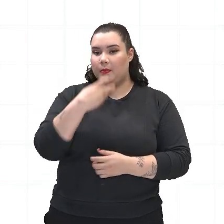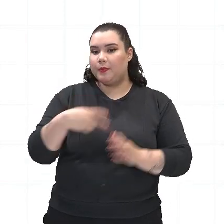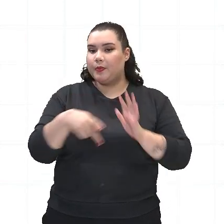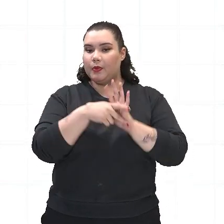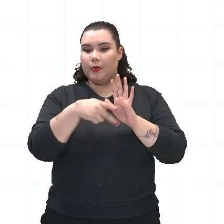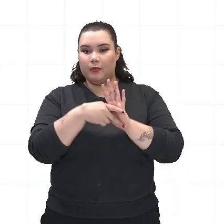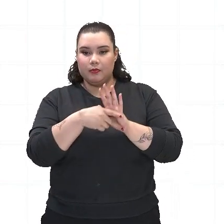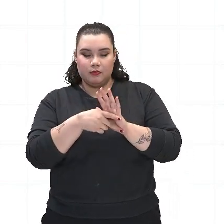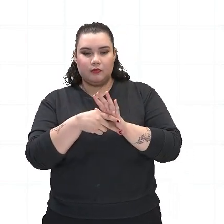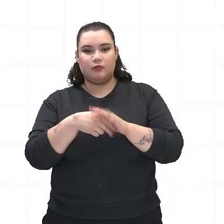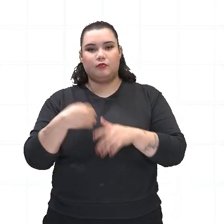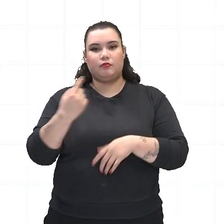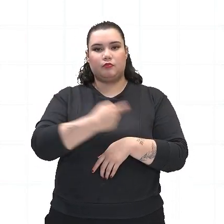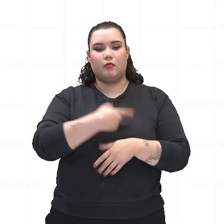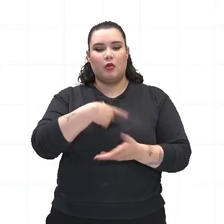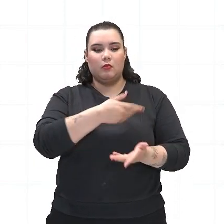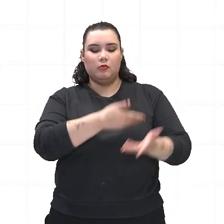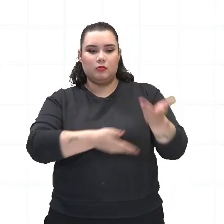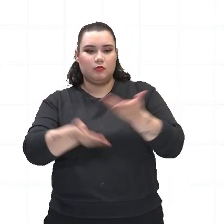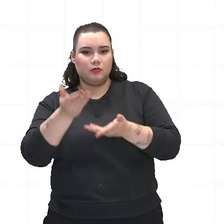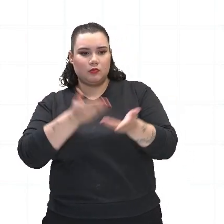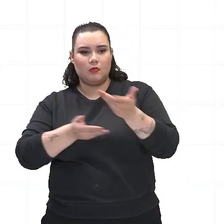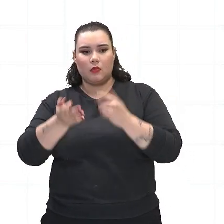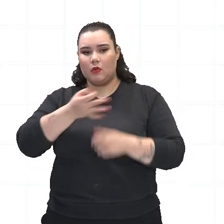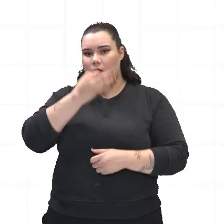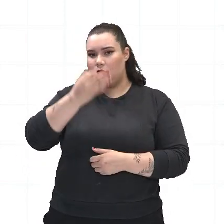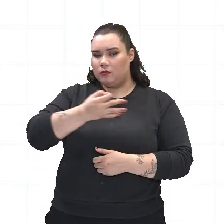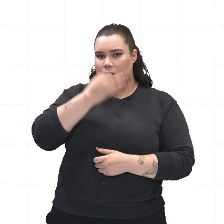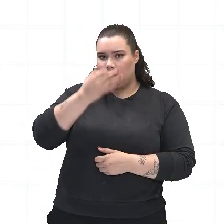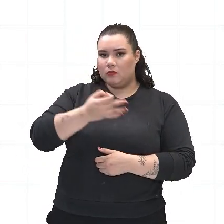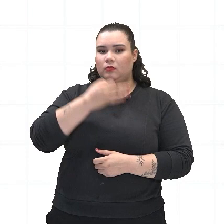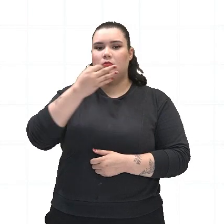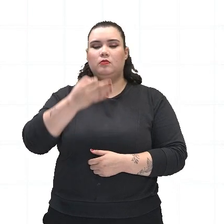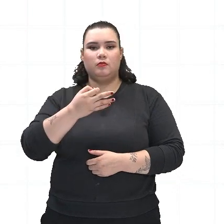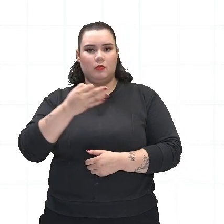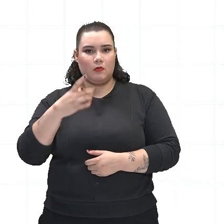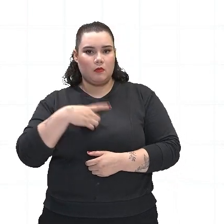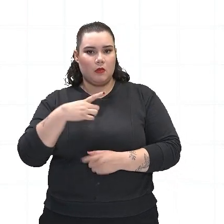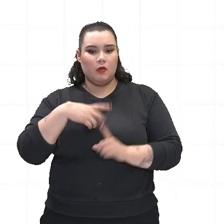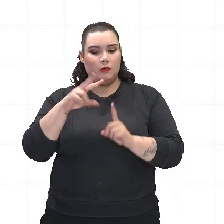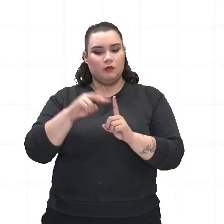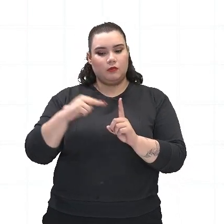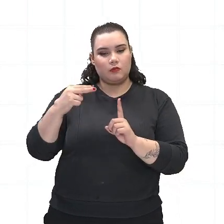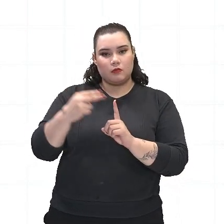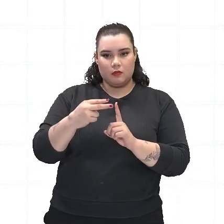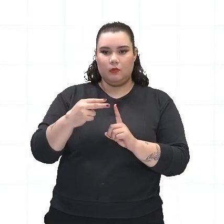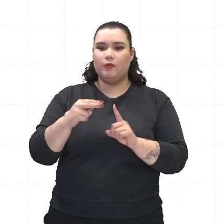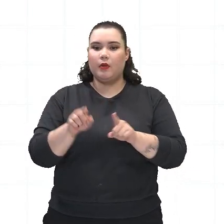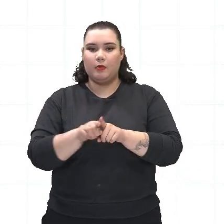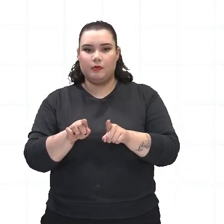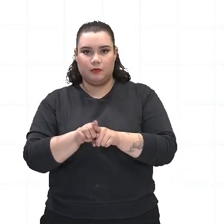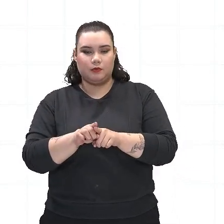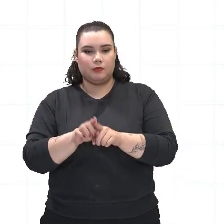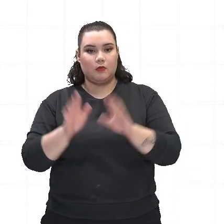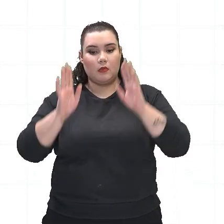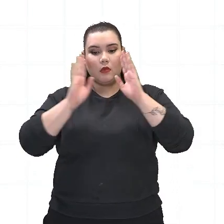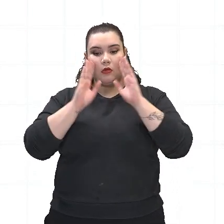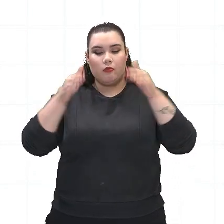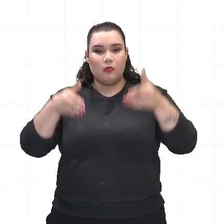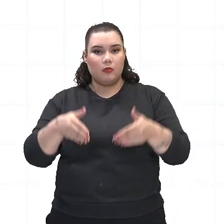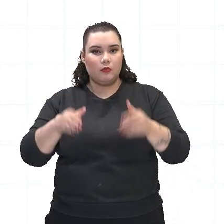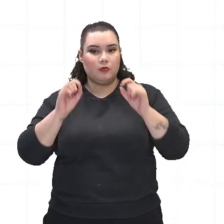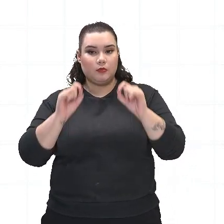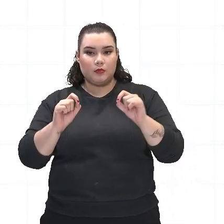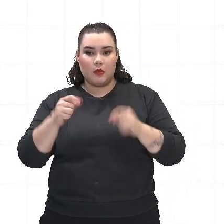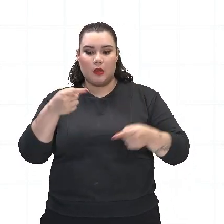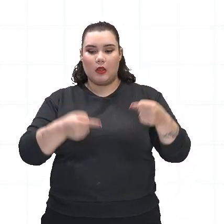exatamente em momento que nós trocamos ideias, defendemos pontos de vistas, certo? Especificamente,